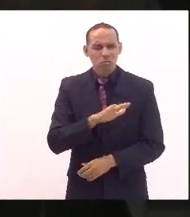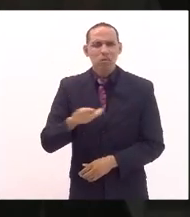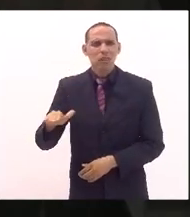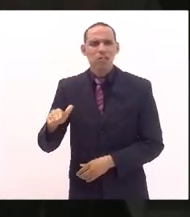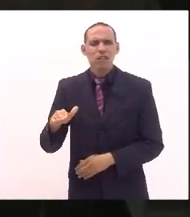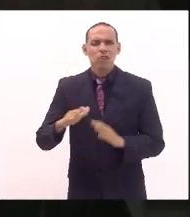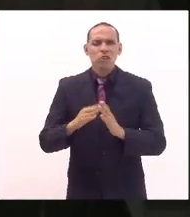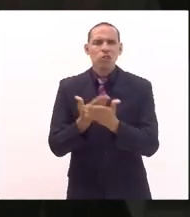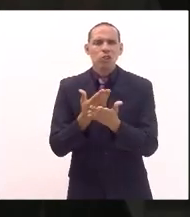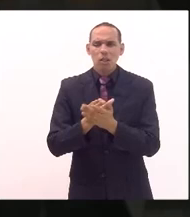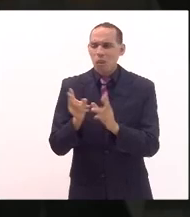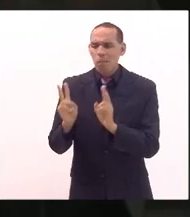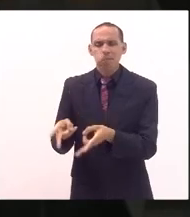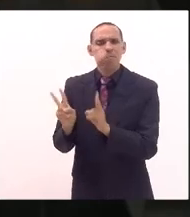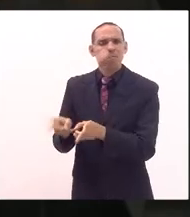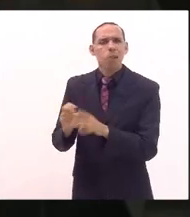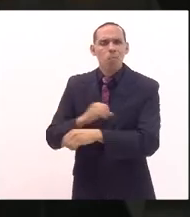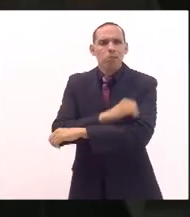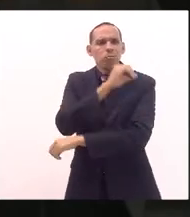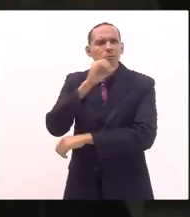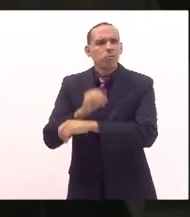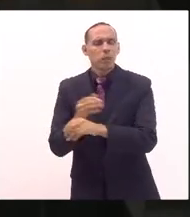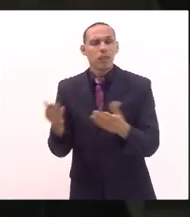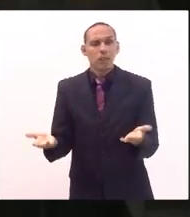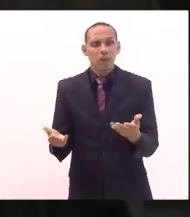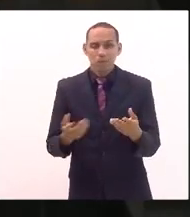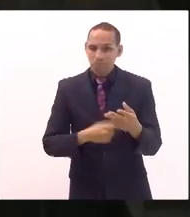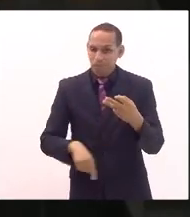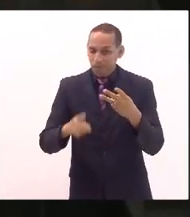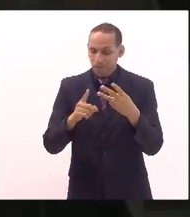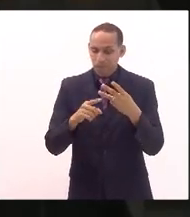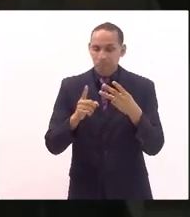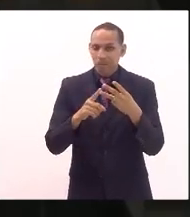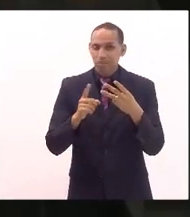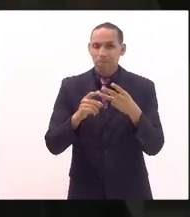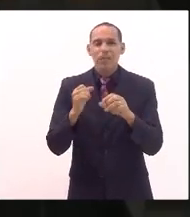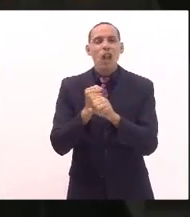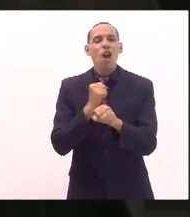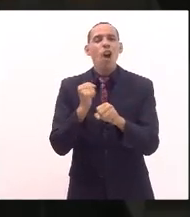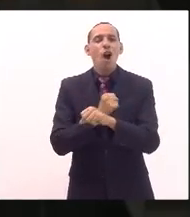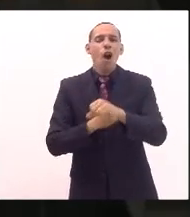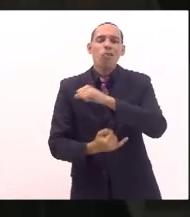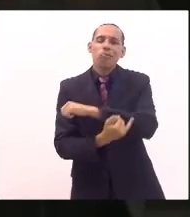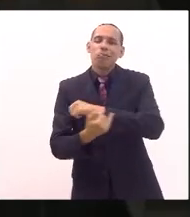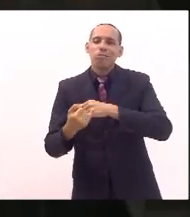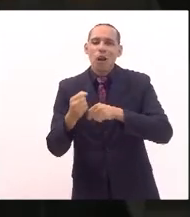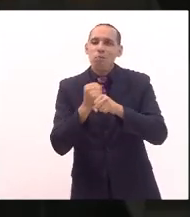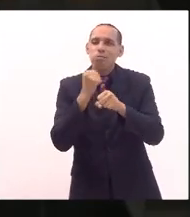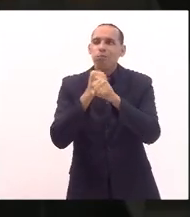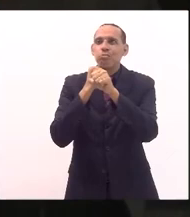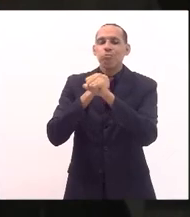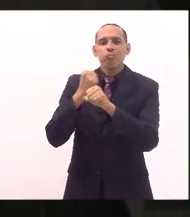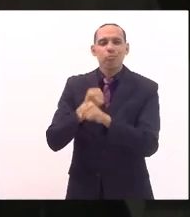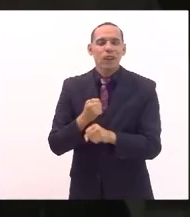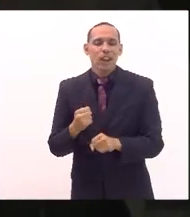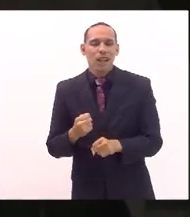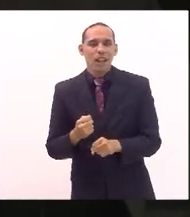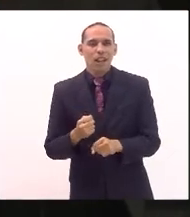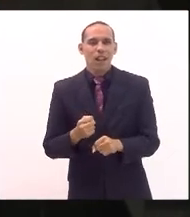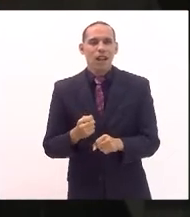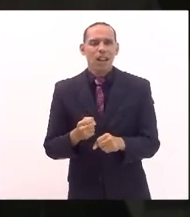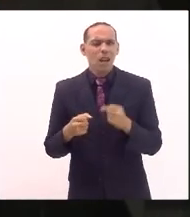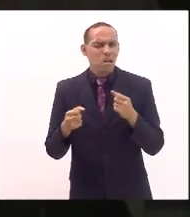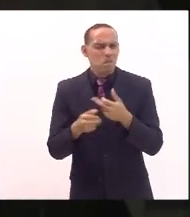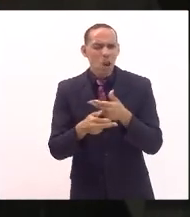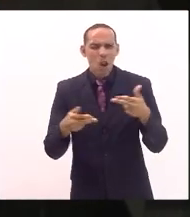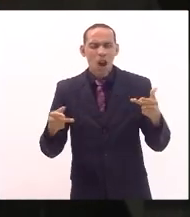escola o terceiro aspecto me chamou de chamou atenção obras de infraestrutura é muita coisa